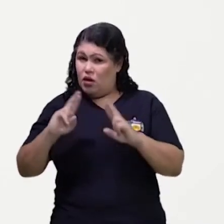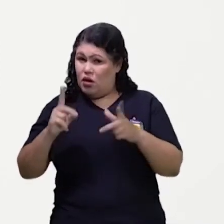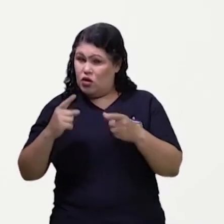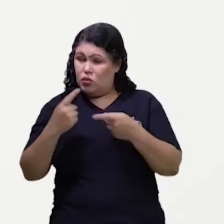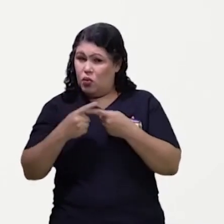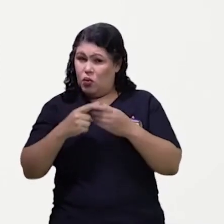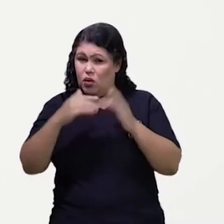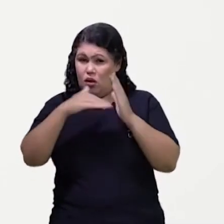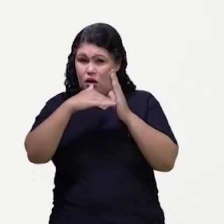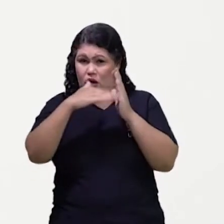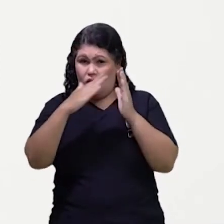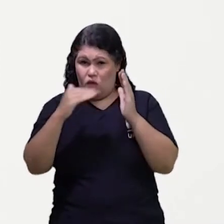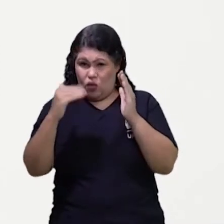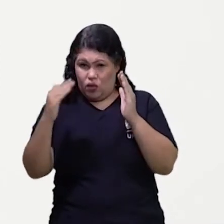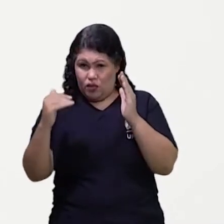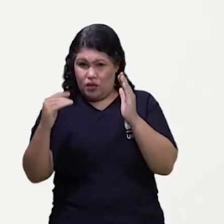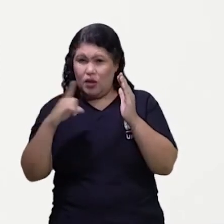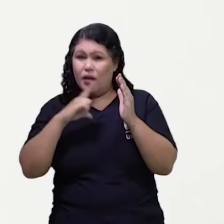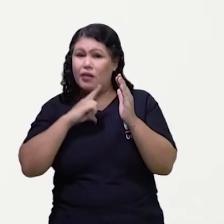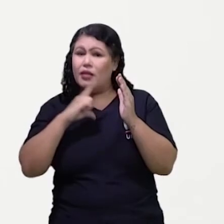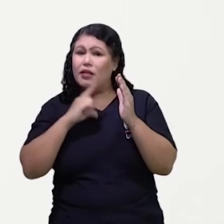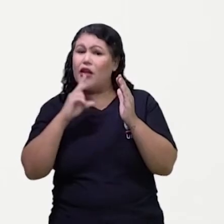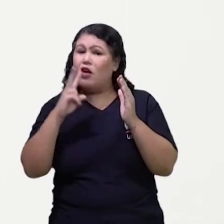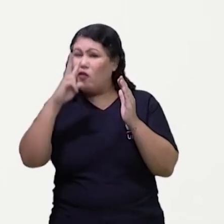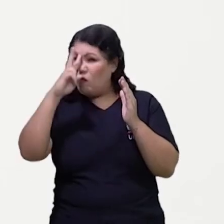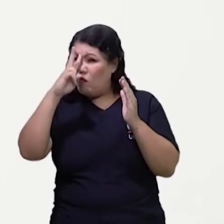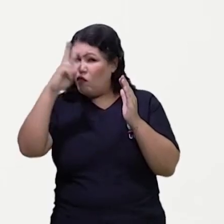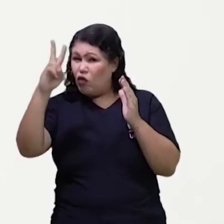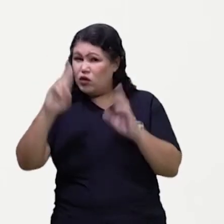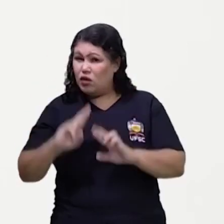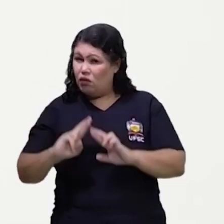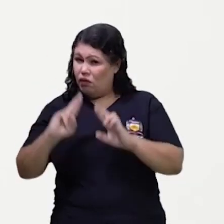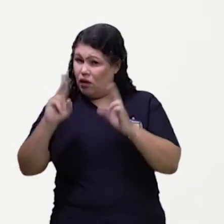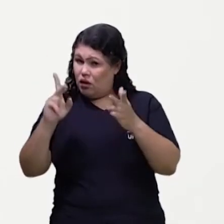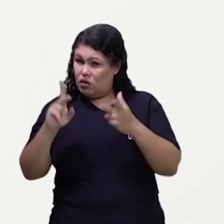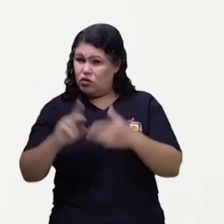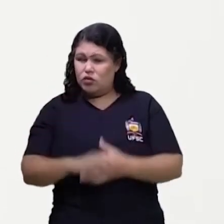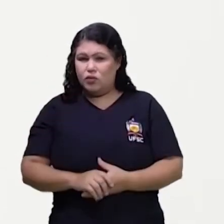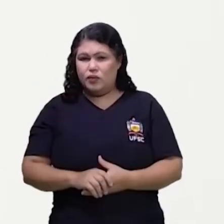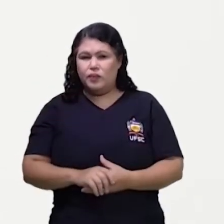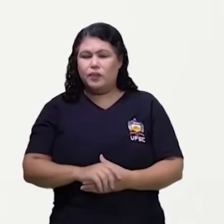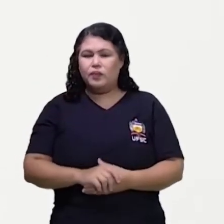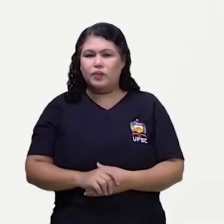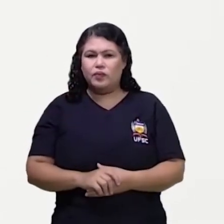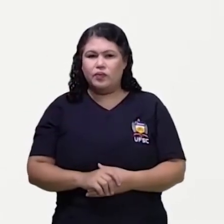não são, na hora de pronunciar, elas pronunciam-se diferentemente.